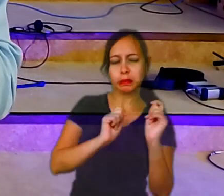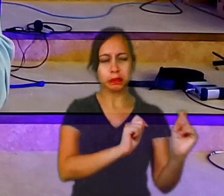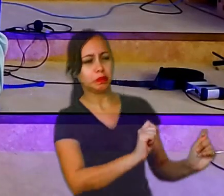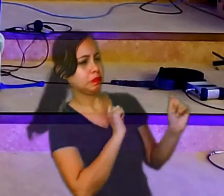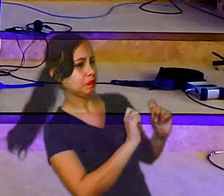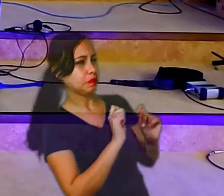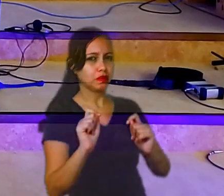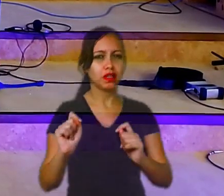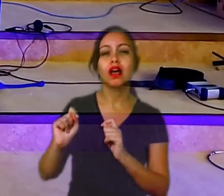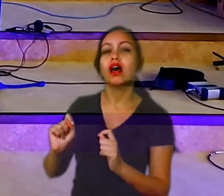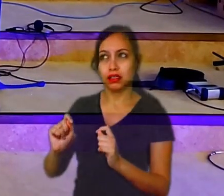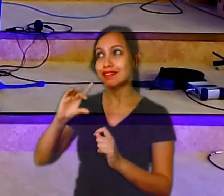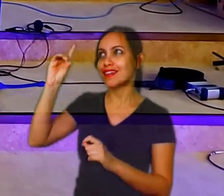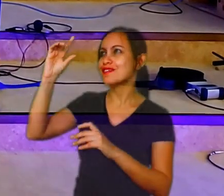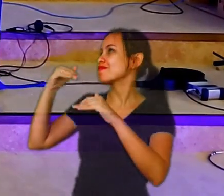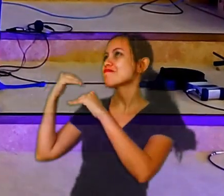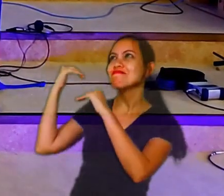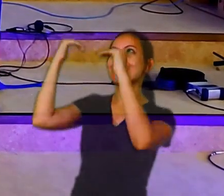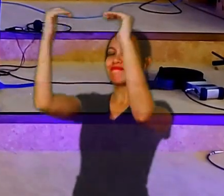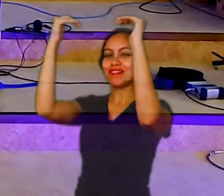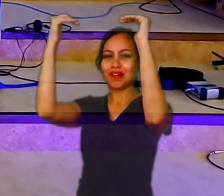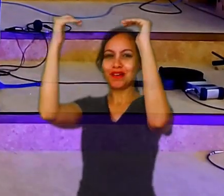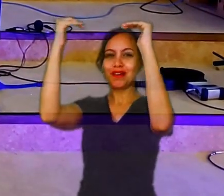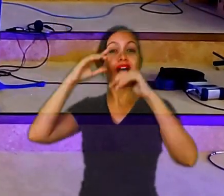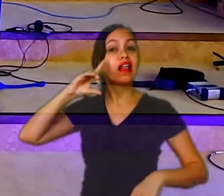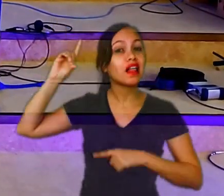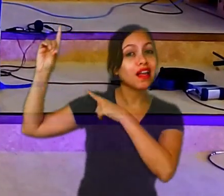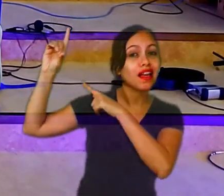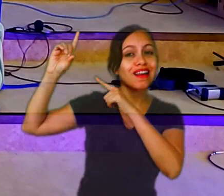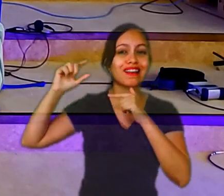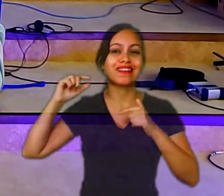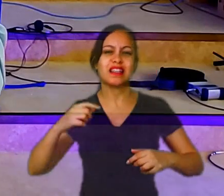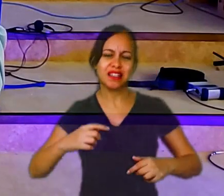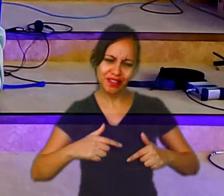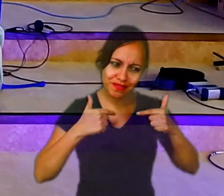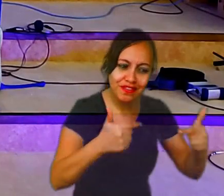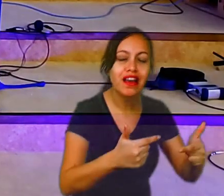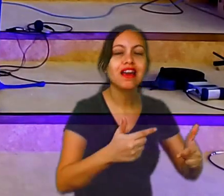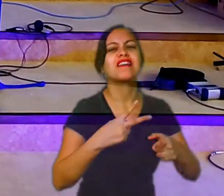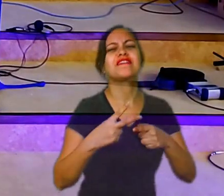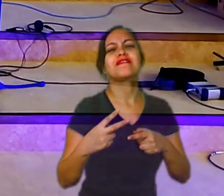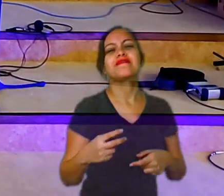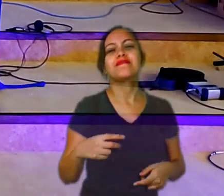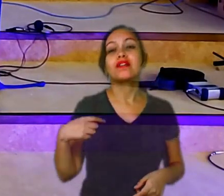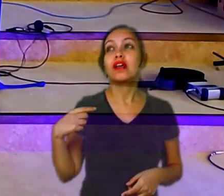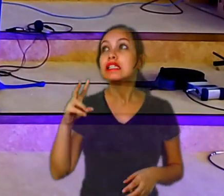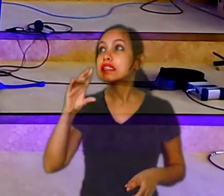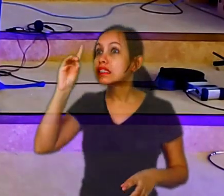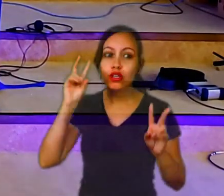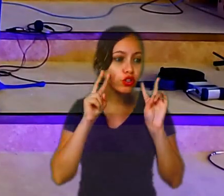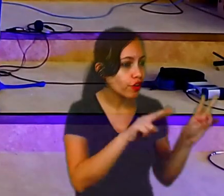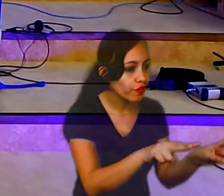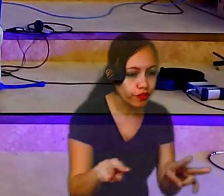o meu Deus é maior. Ele luta por mim. O meu Deus vê